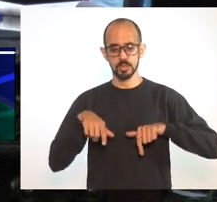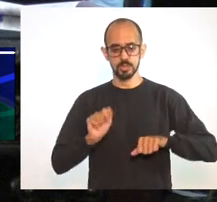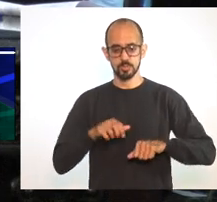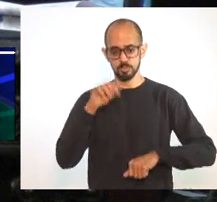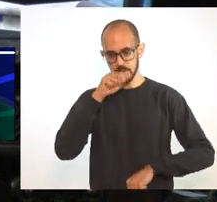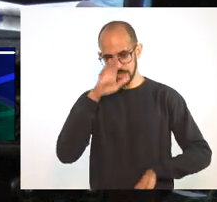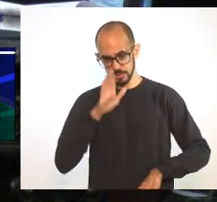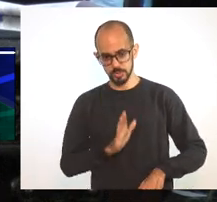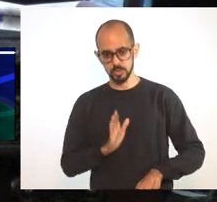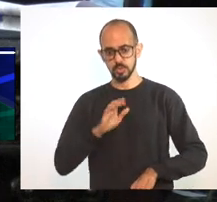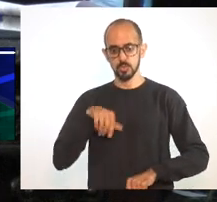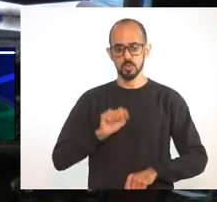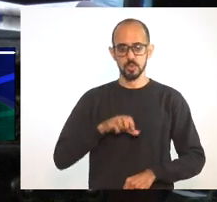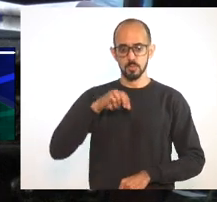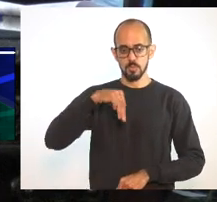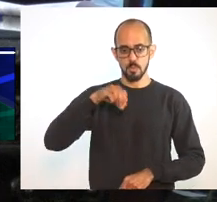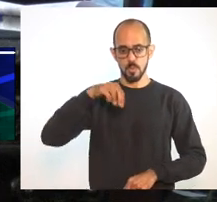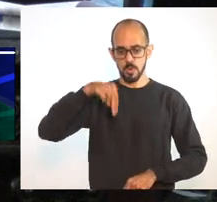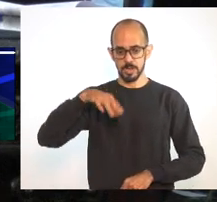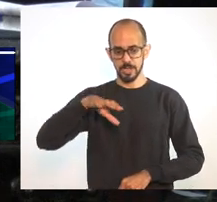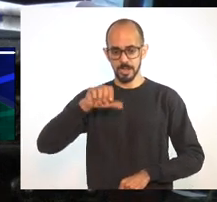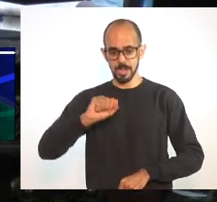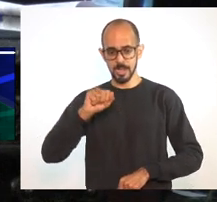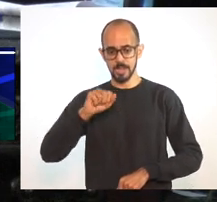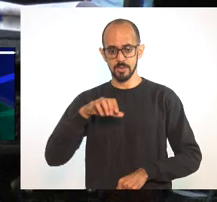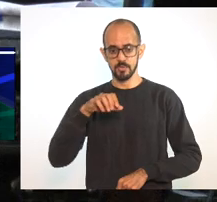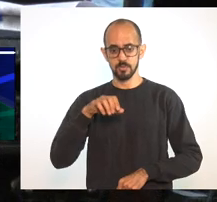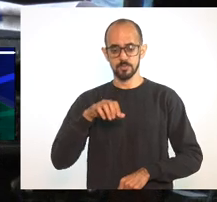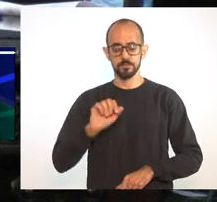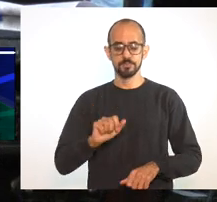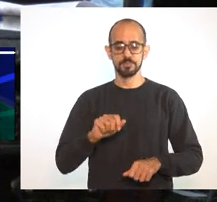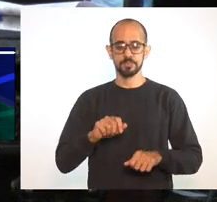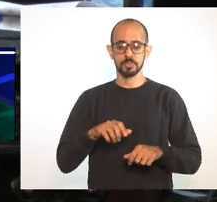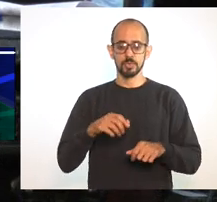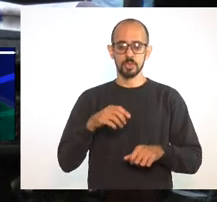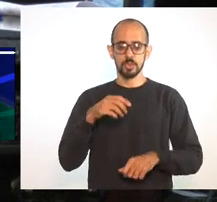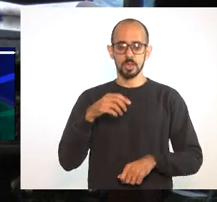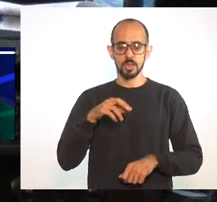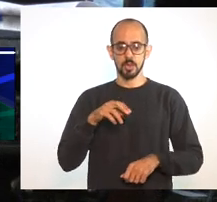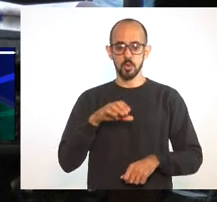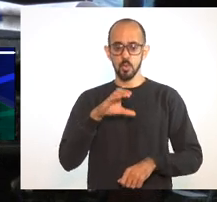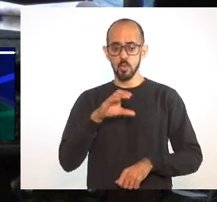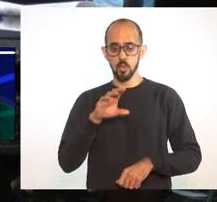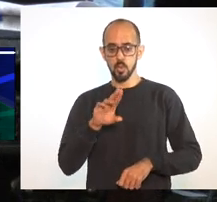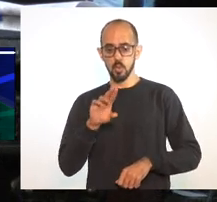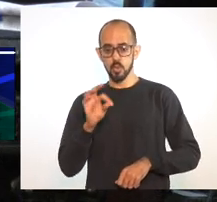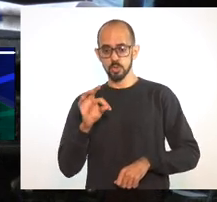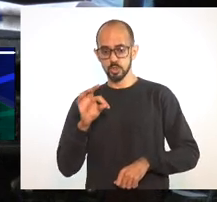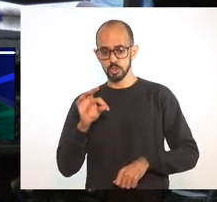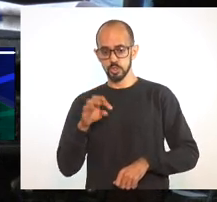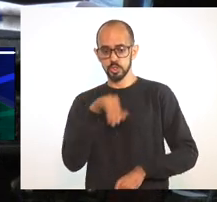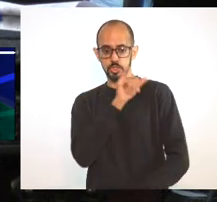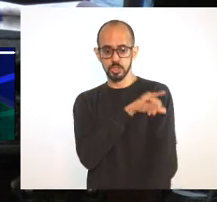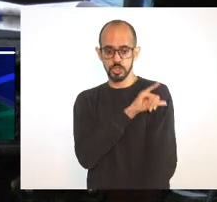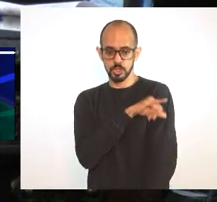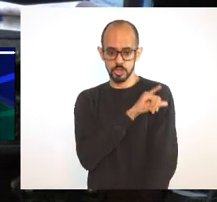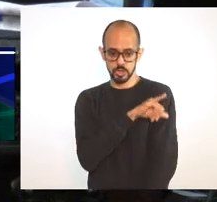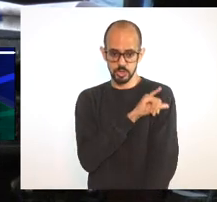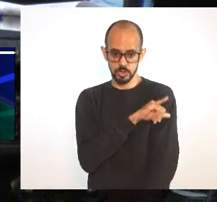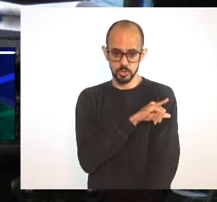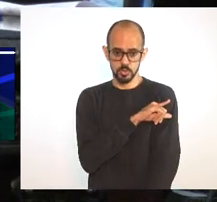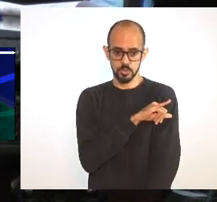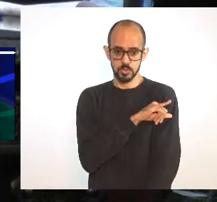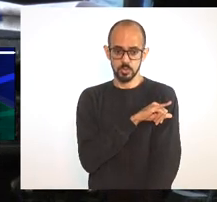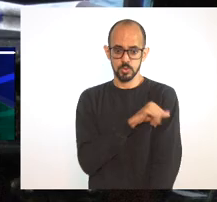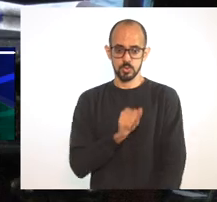Mônica Francisco, CUT Rio, Mandata Renata Souza, CUT Rio de Janeiro,